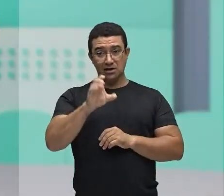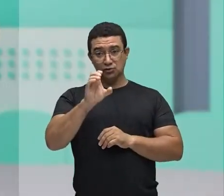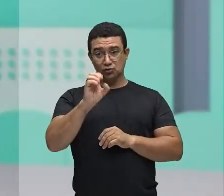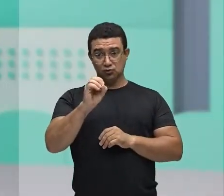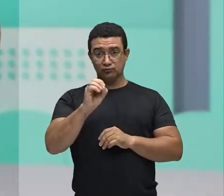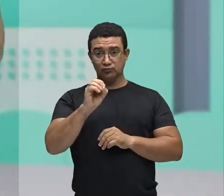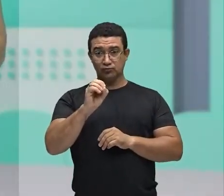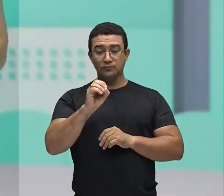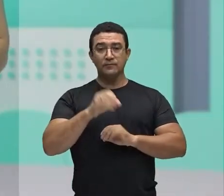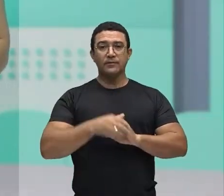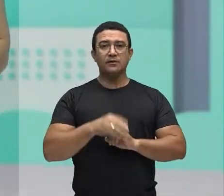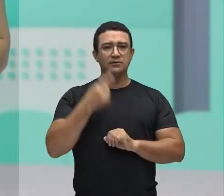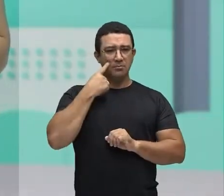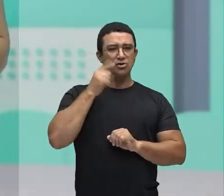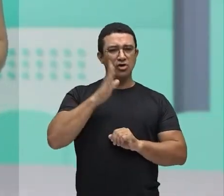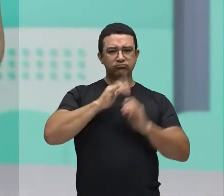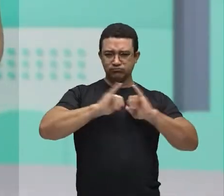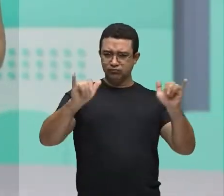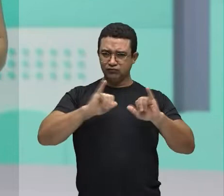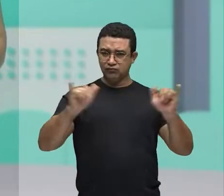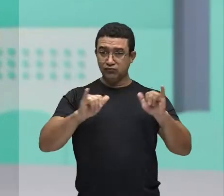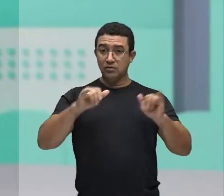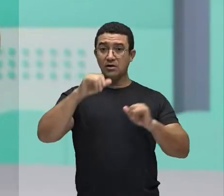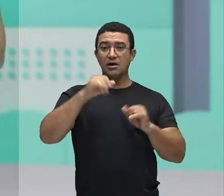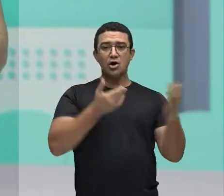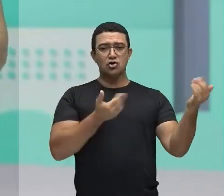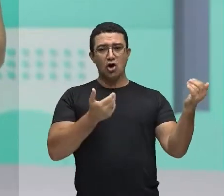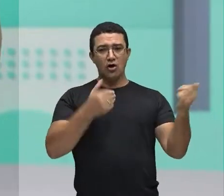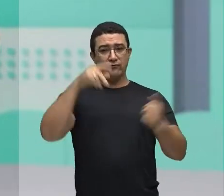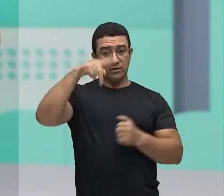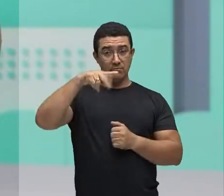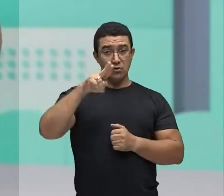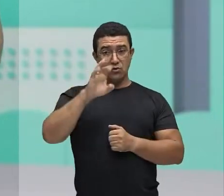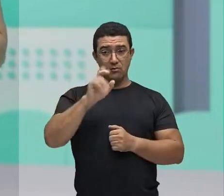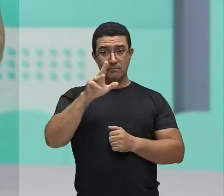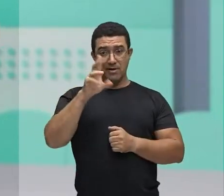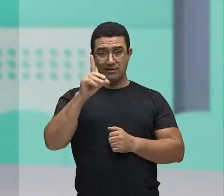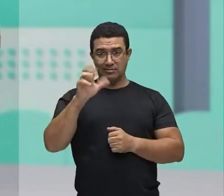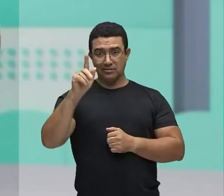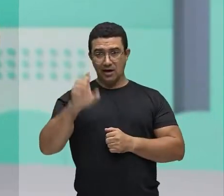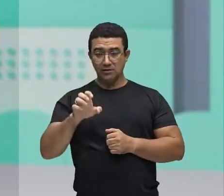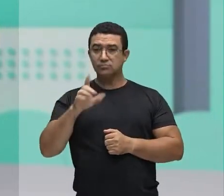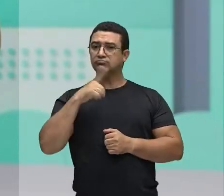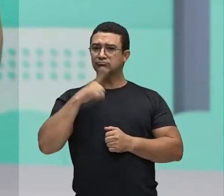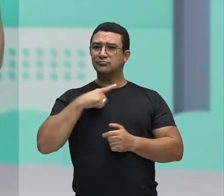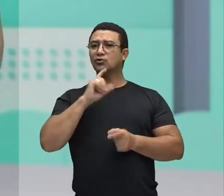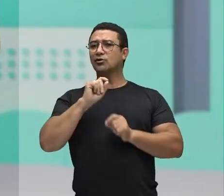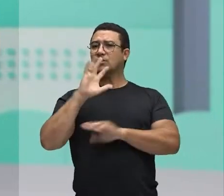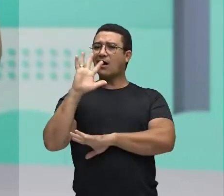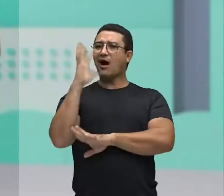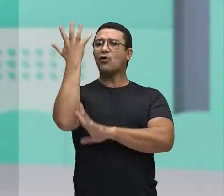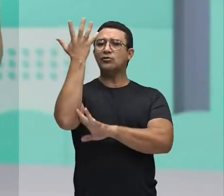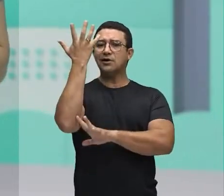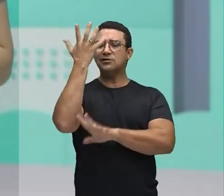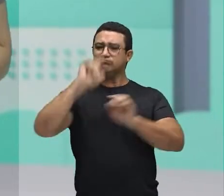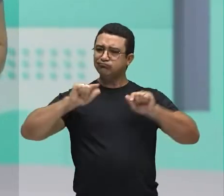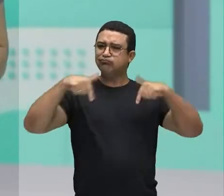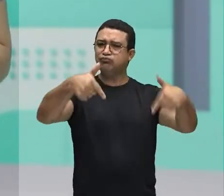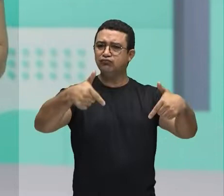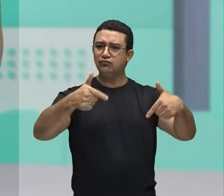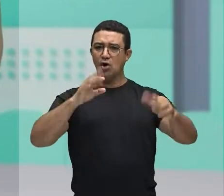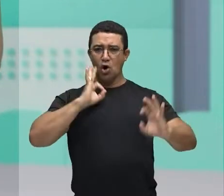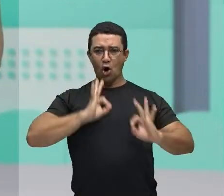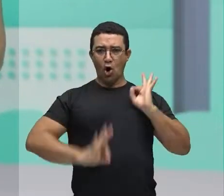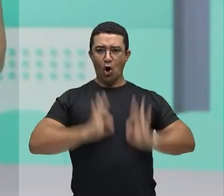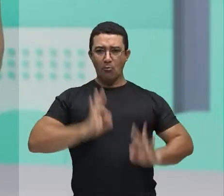Como eu acabei de falar para vocês, a puberdade é uma fase onde nós temos a ação dos hormônios. No caso da menina, que se tornará